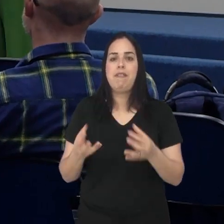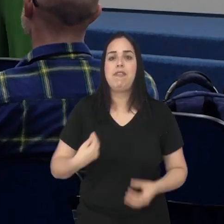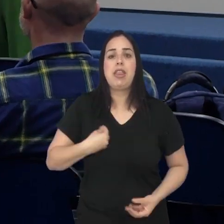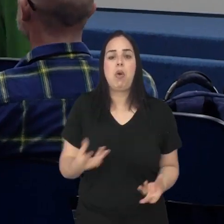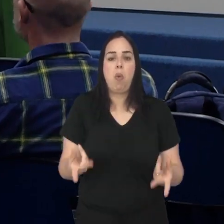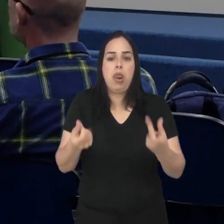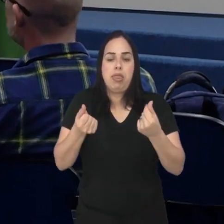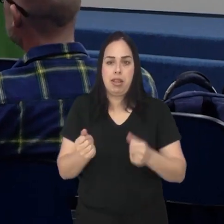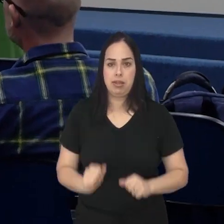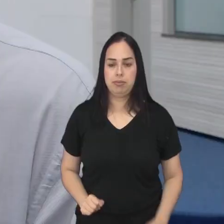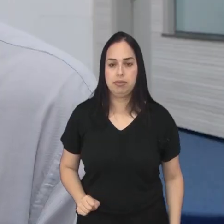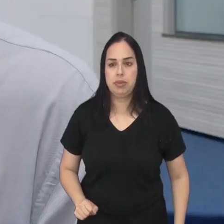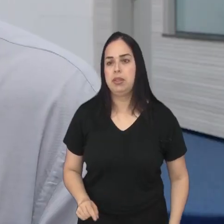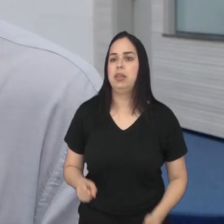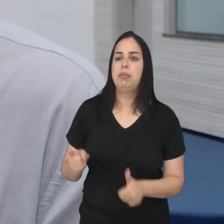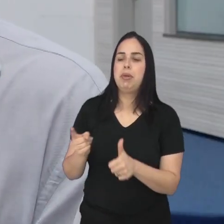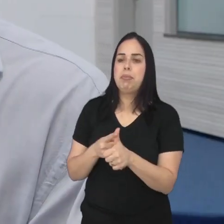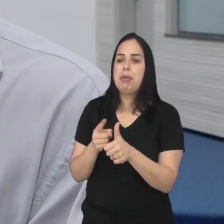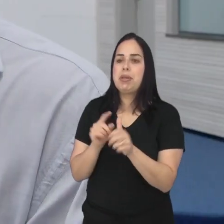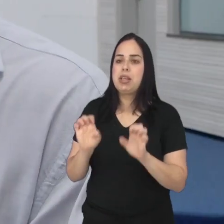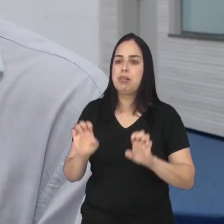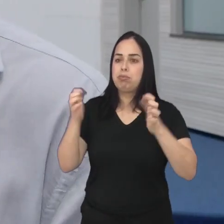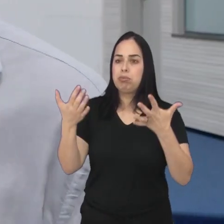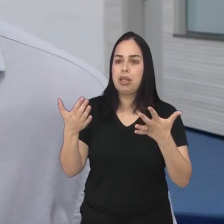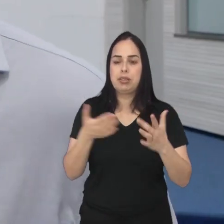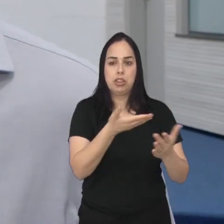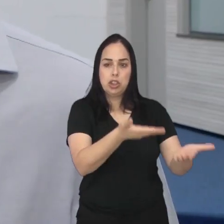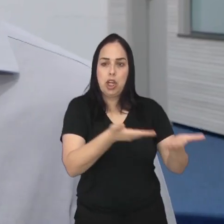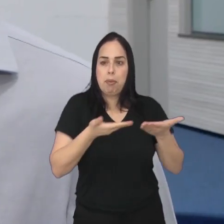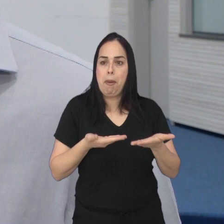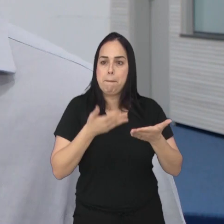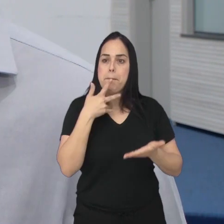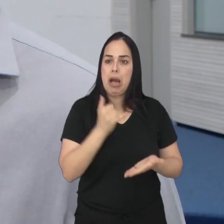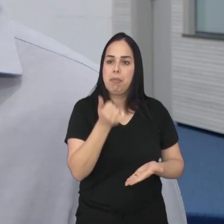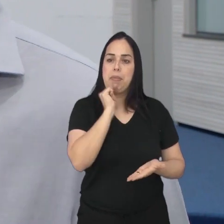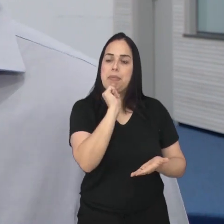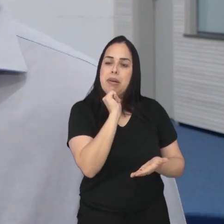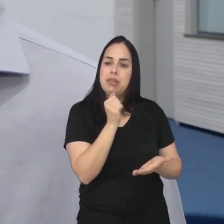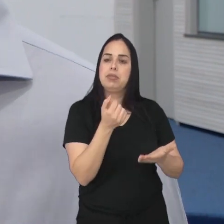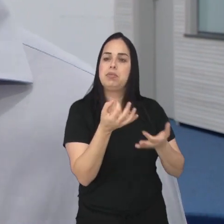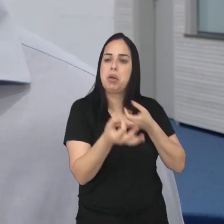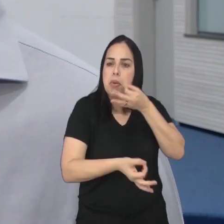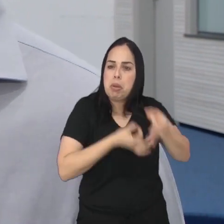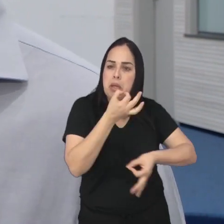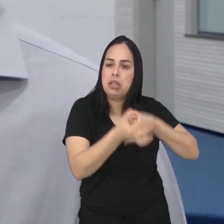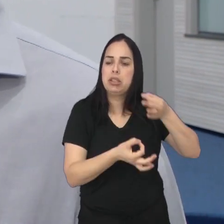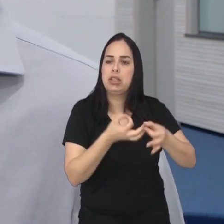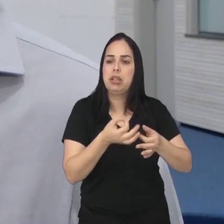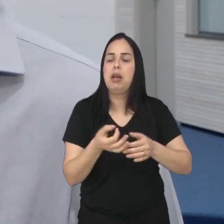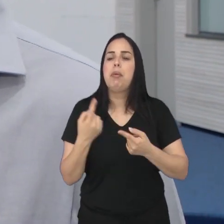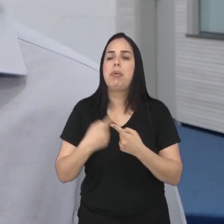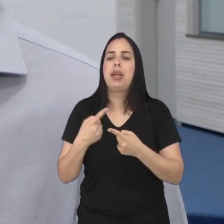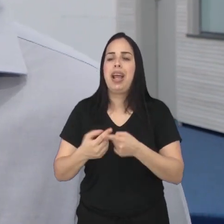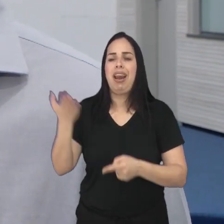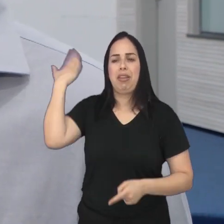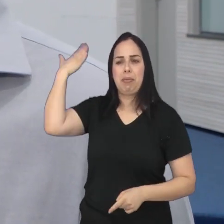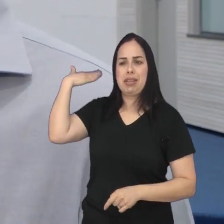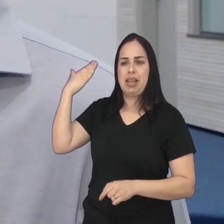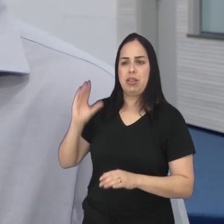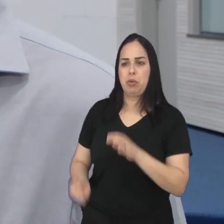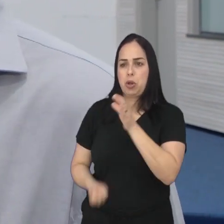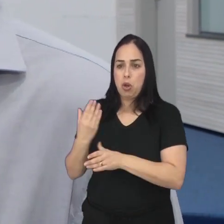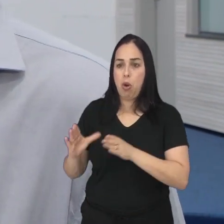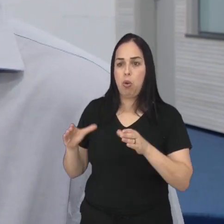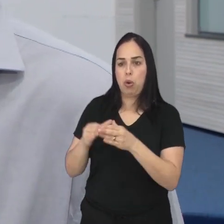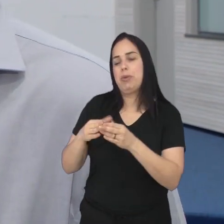tenham qualidade de vida. Primeiramente, quando você faz o evento, você aproxima os pais, você ouve os pais que desde o início da Frente Parlamentar